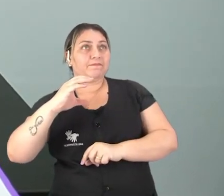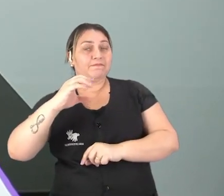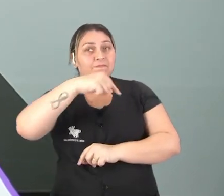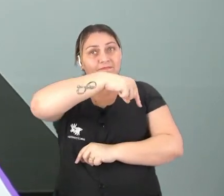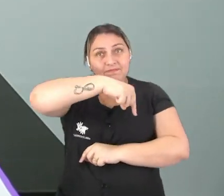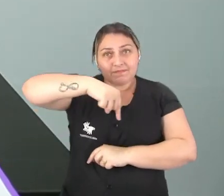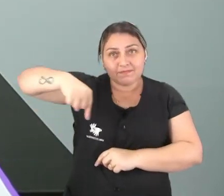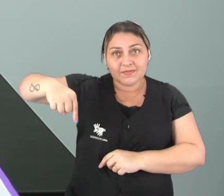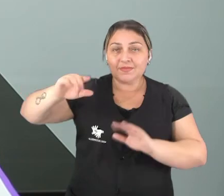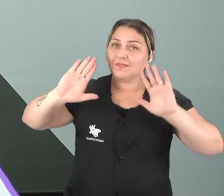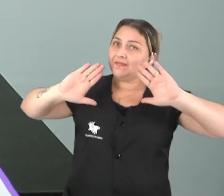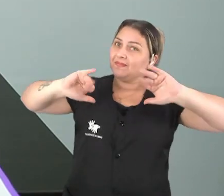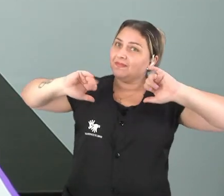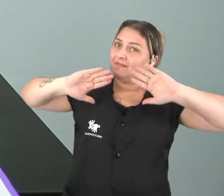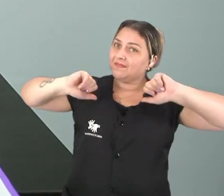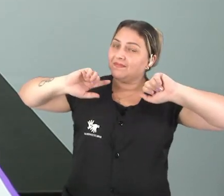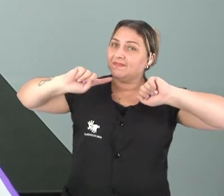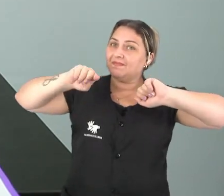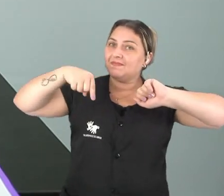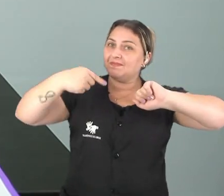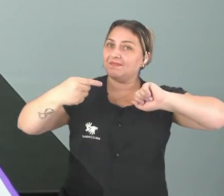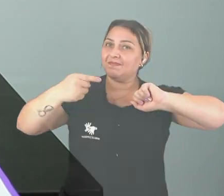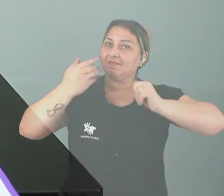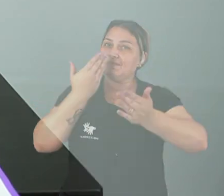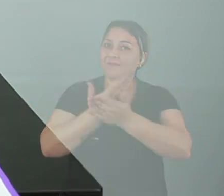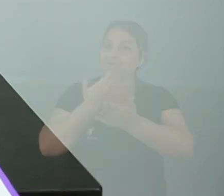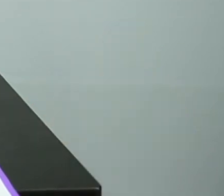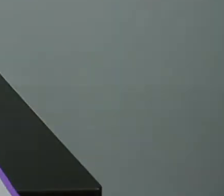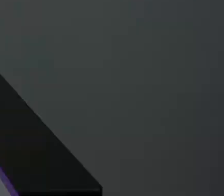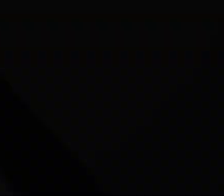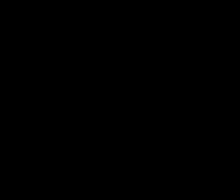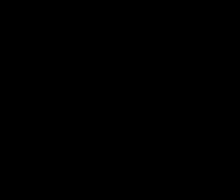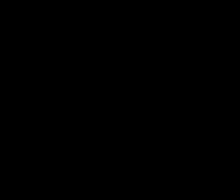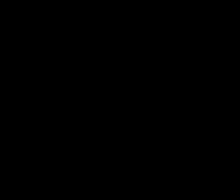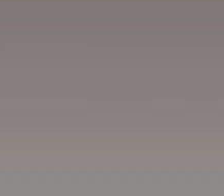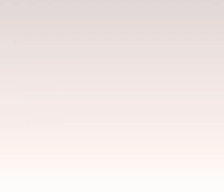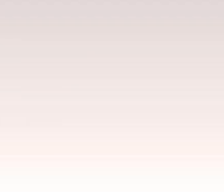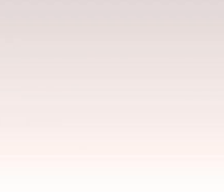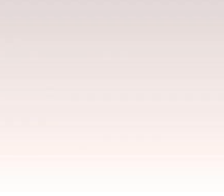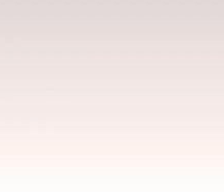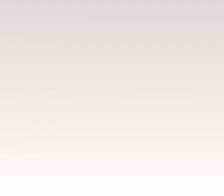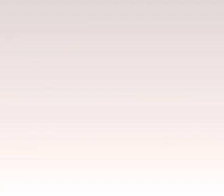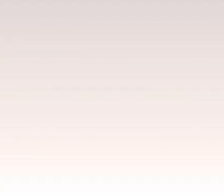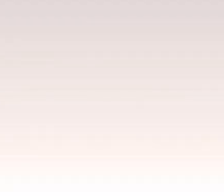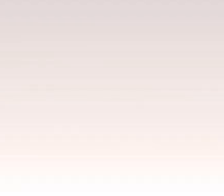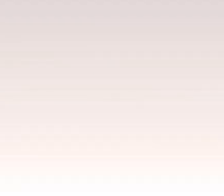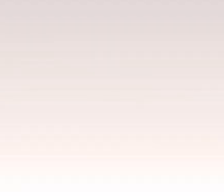telinha de vocês. Tchau, tchau e até mais!